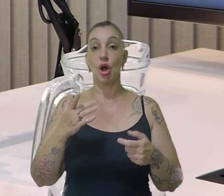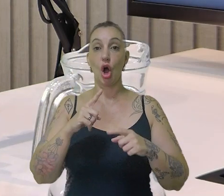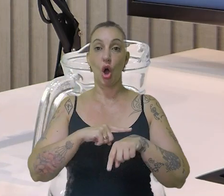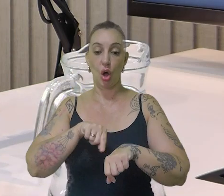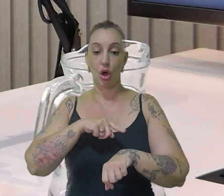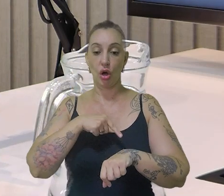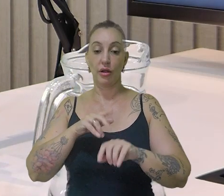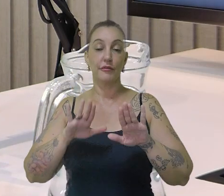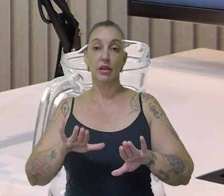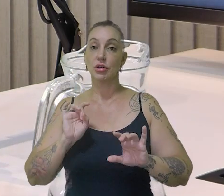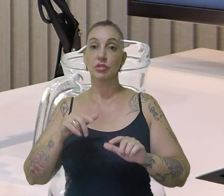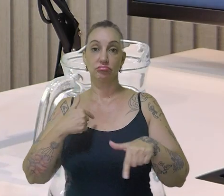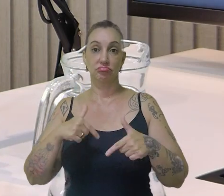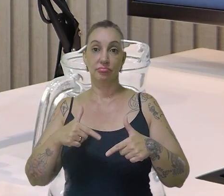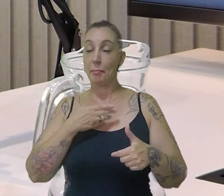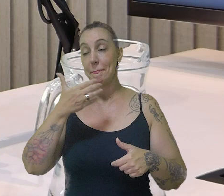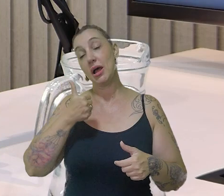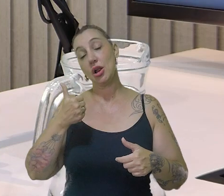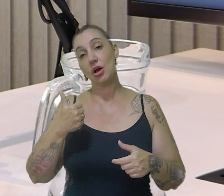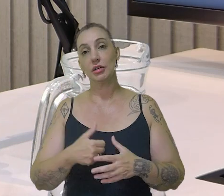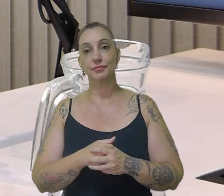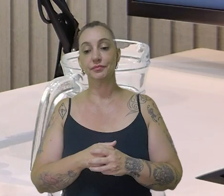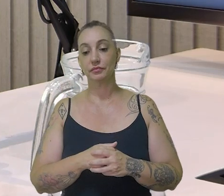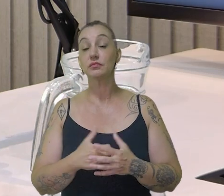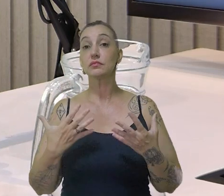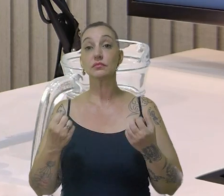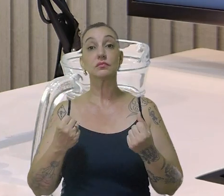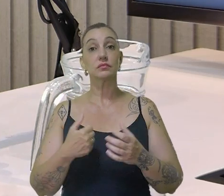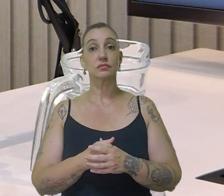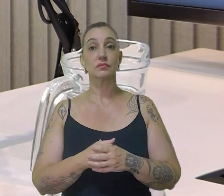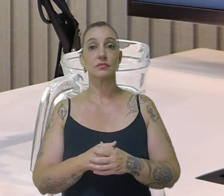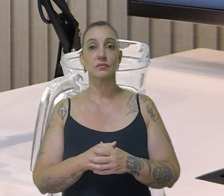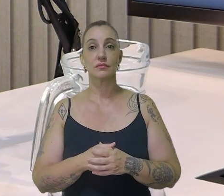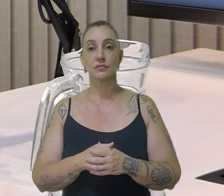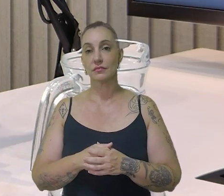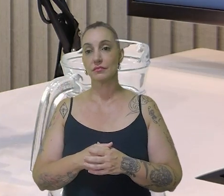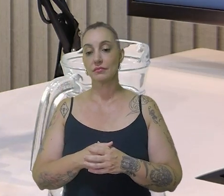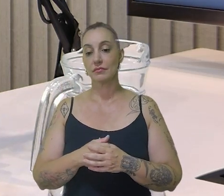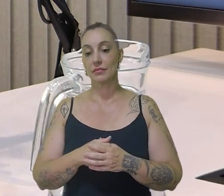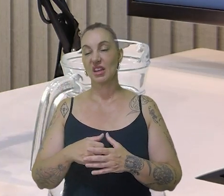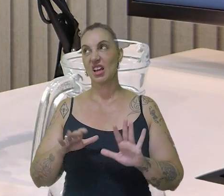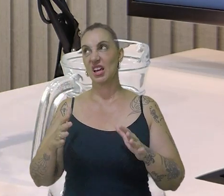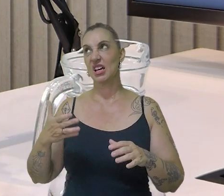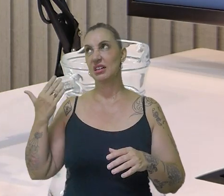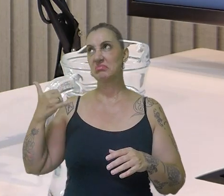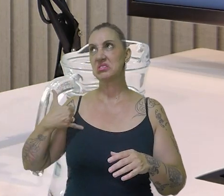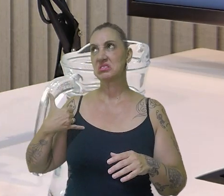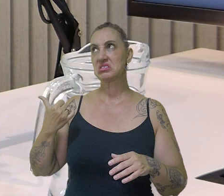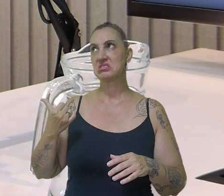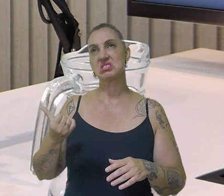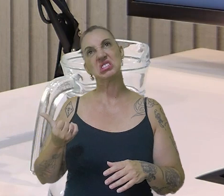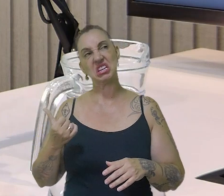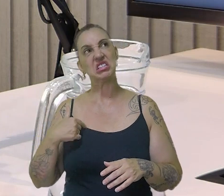e ele ficar num emprego só fazia mais sentido para ele na época e ele topou que legal e nessa época eu tinha se anos né